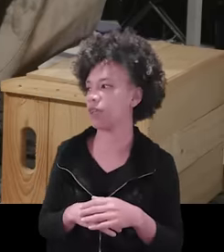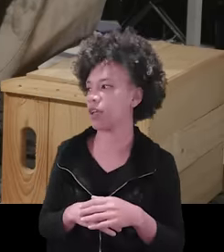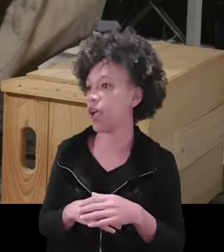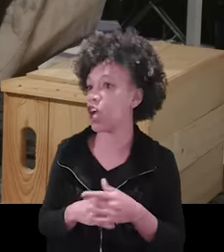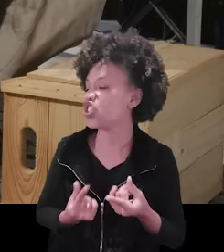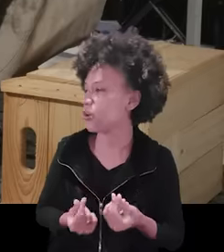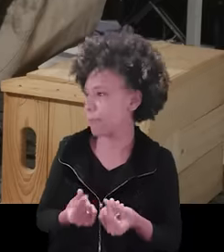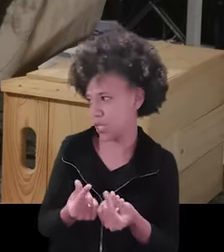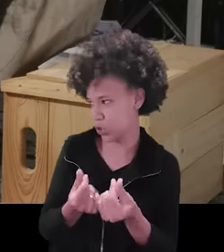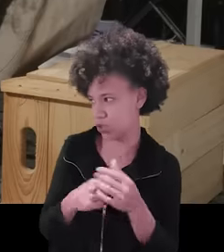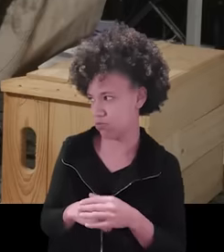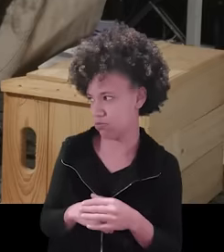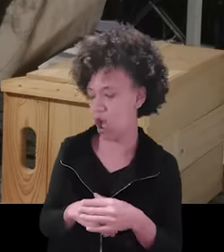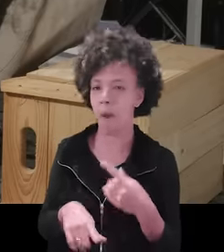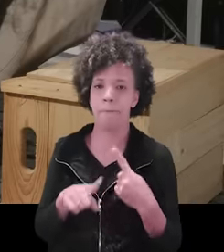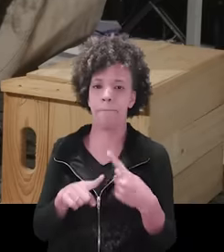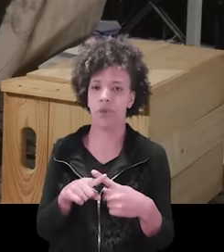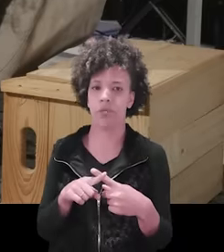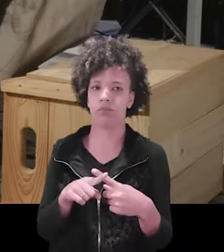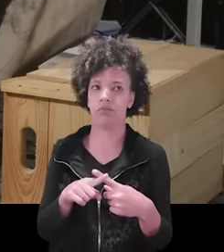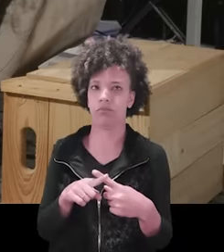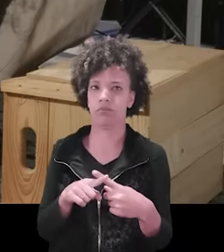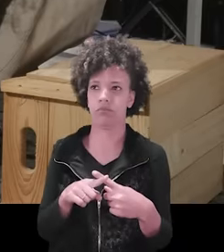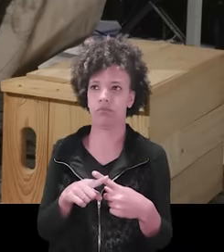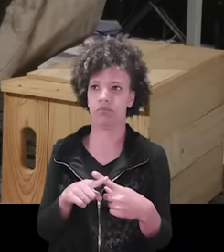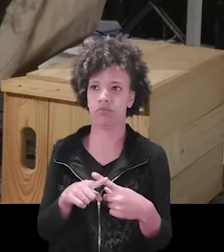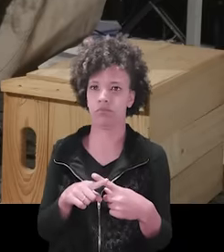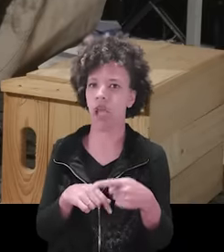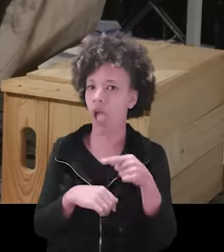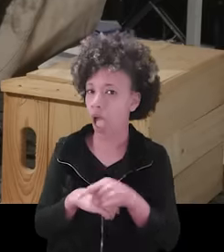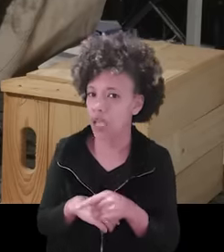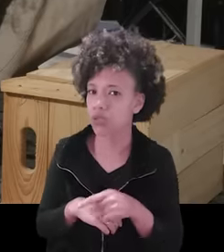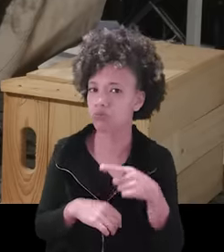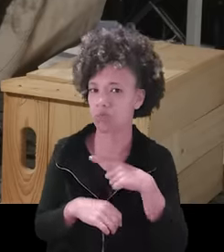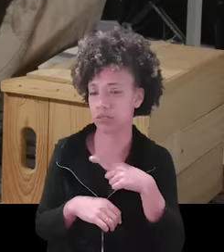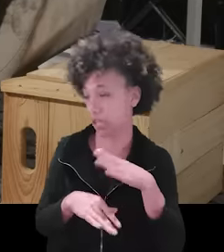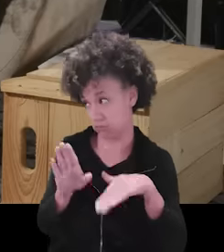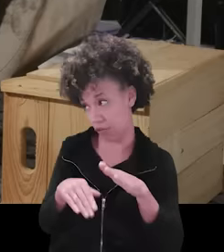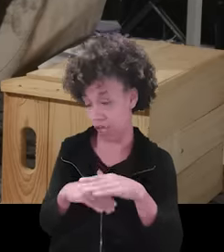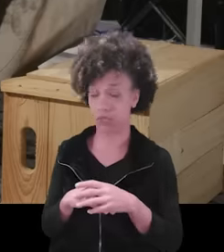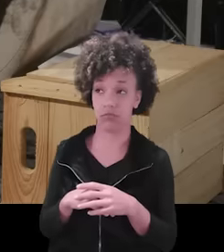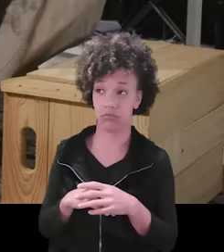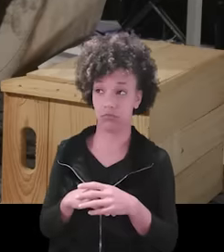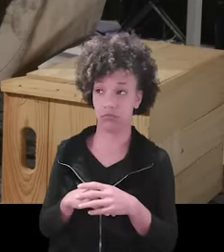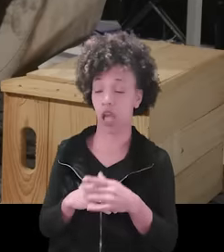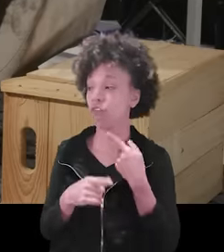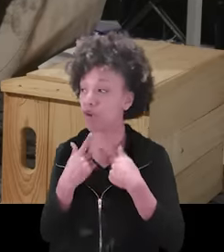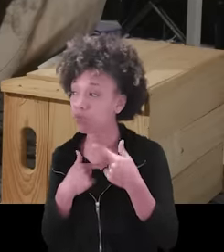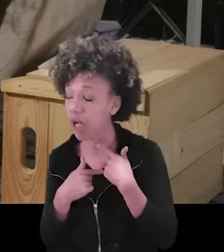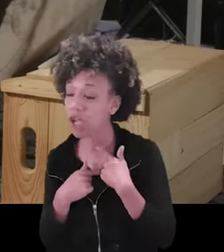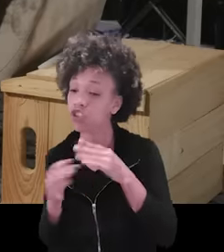Tok essas coisas você falar de preço porque é é isso que gera talvez a